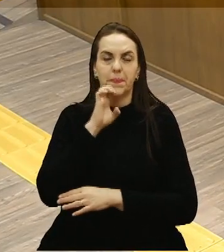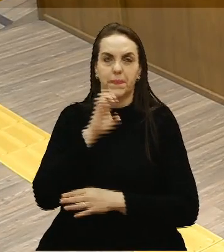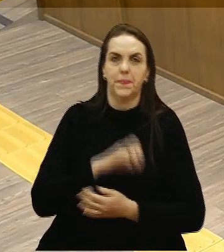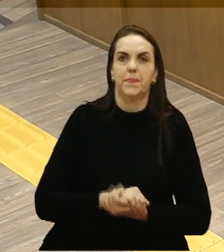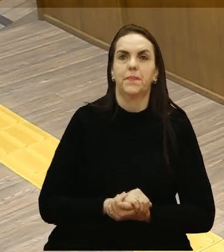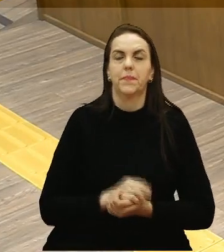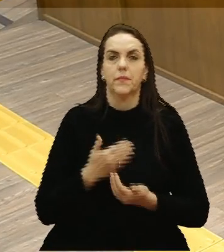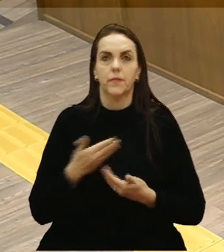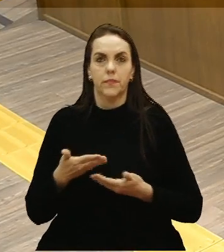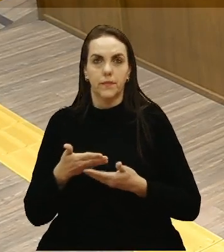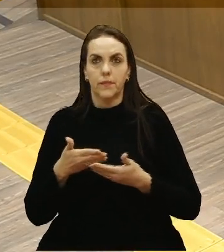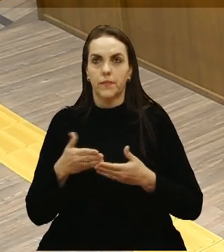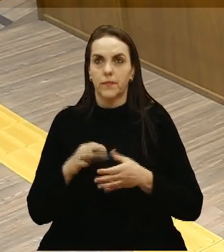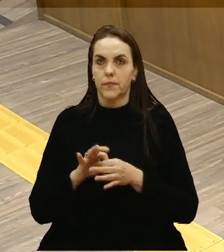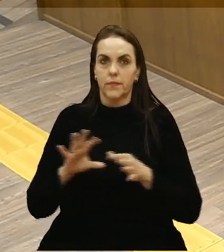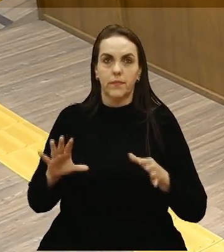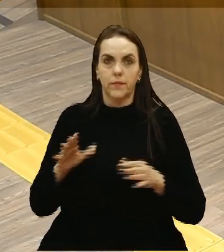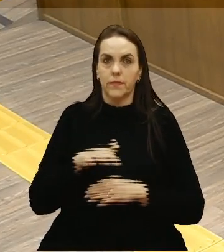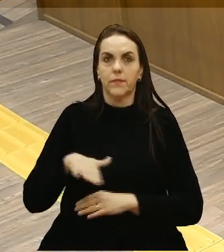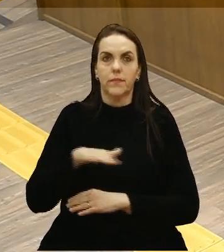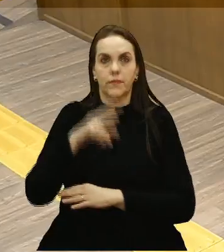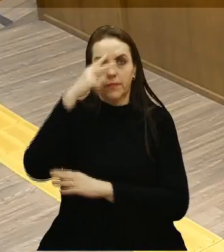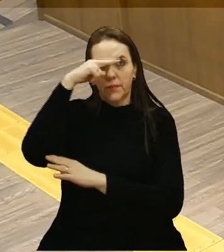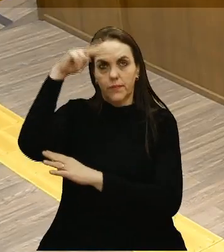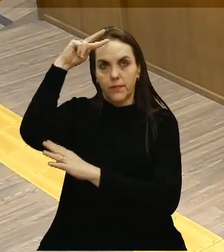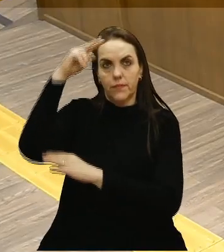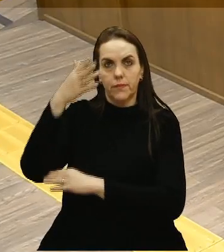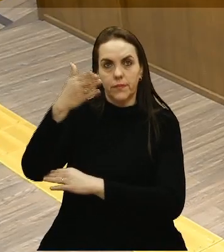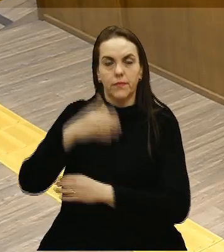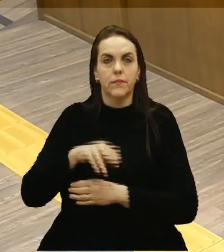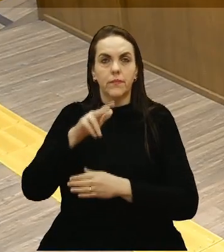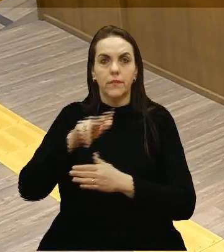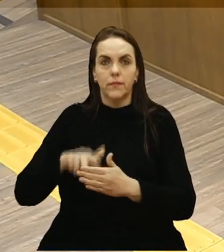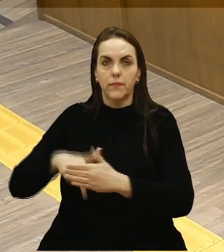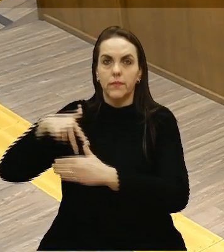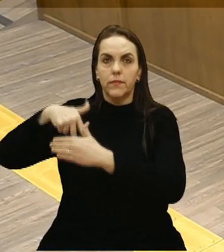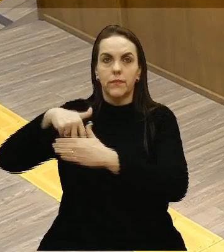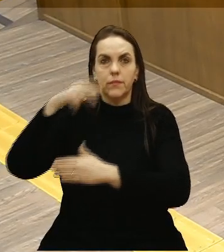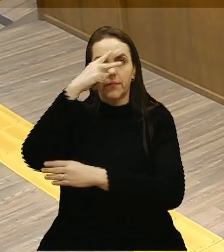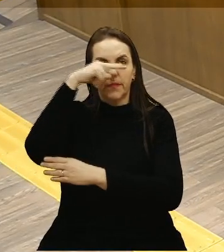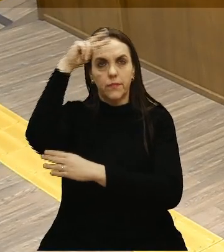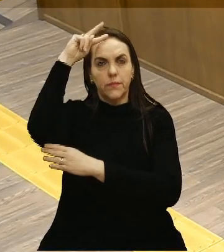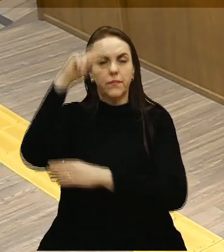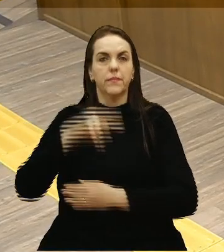Eu cedo meu espaço ao vereador Edson da Rosa. Da tribuna, vereador Edson da Rosa.